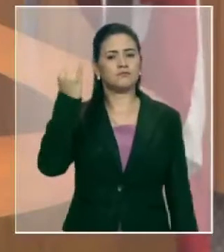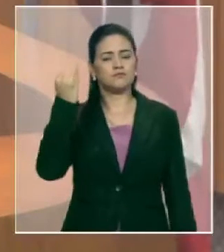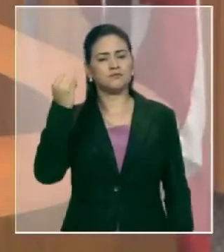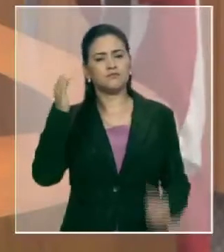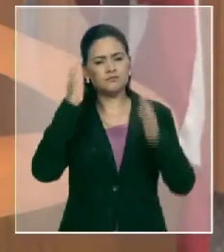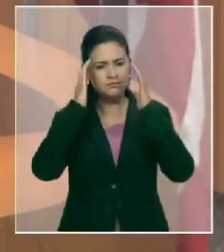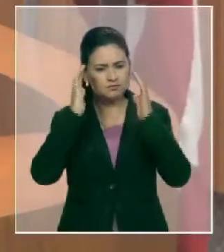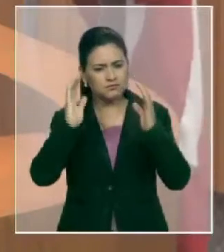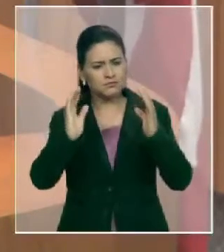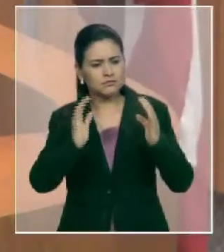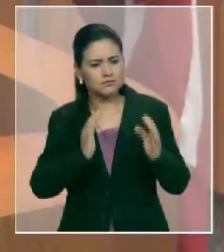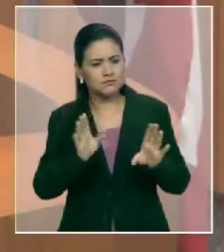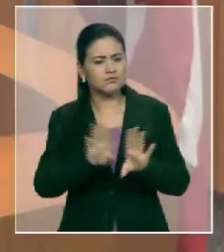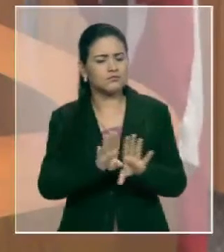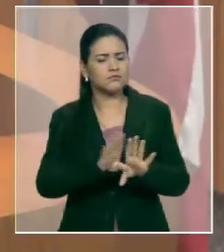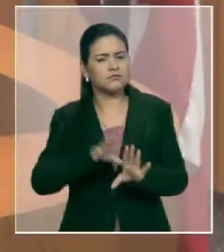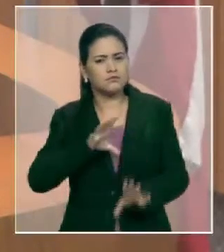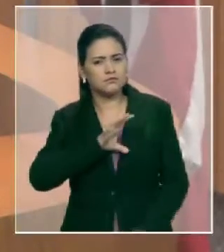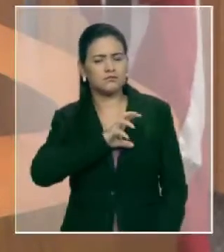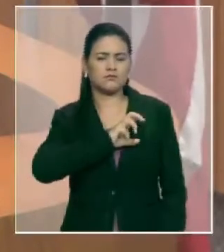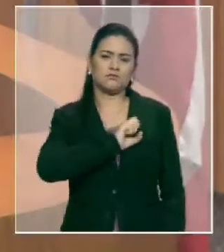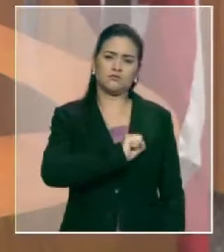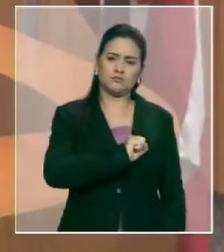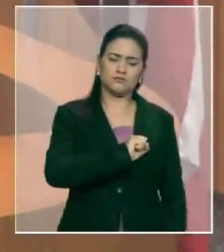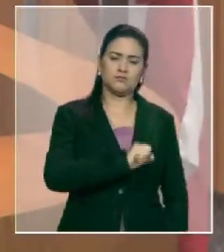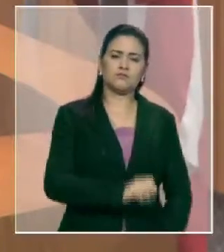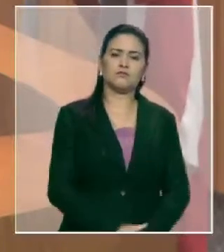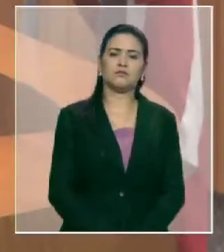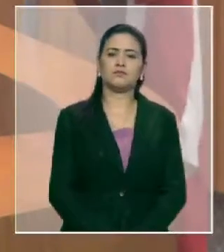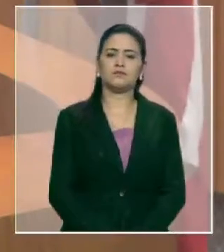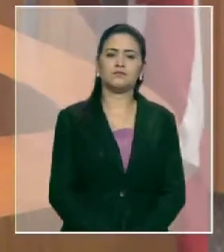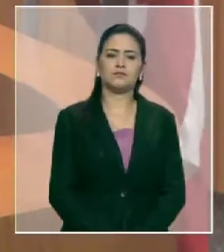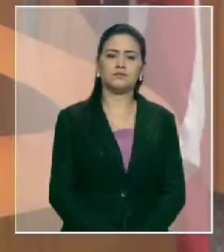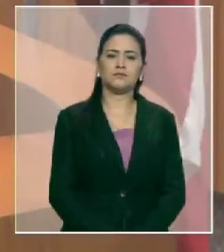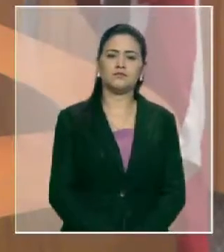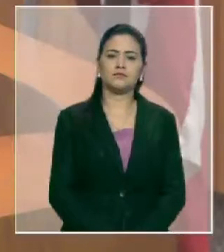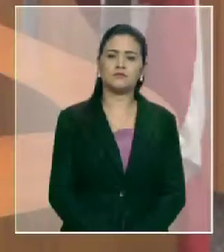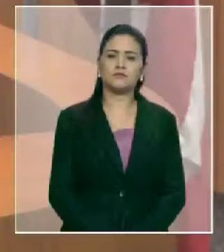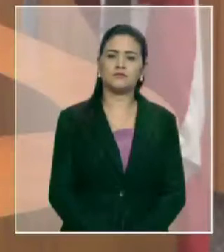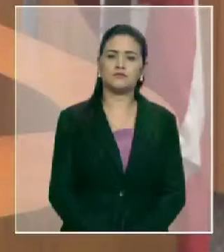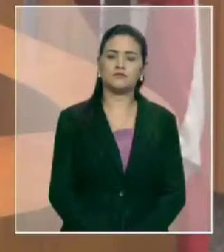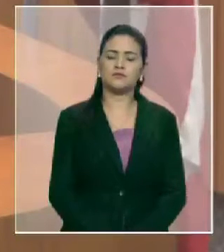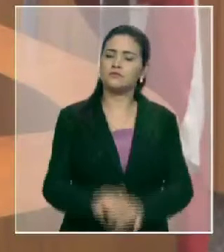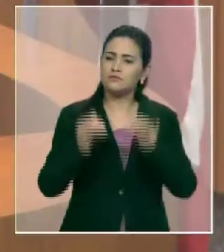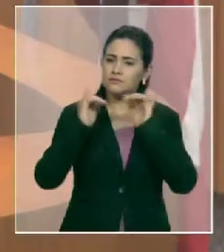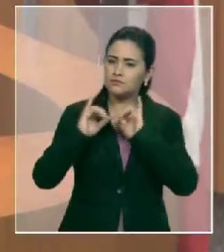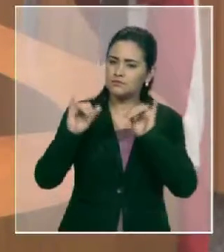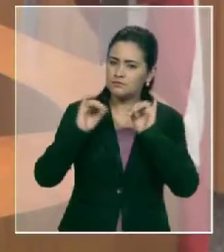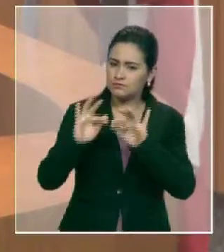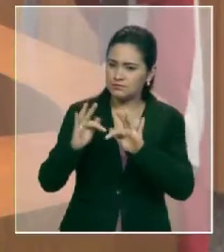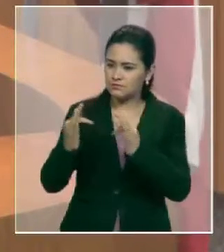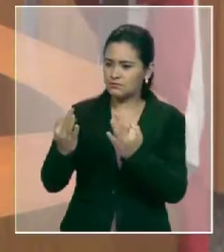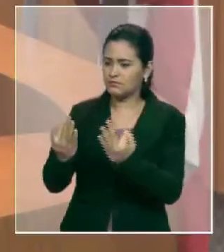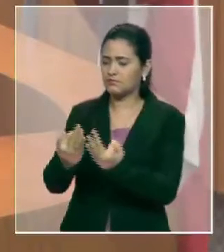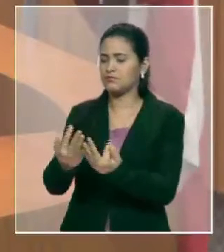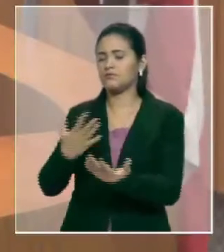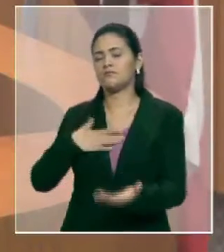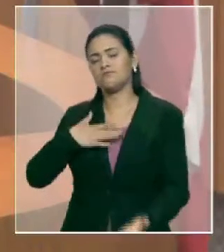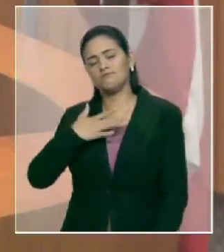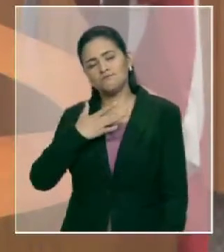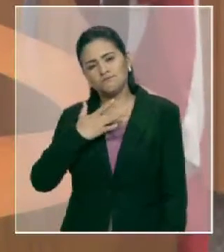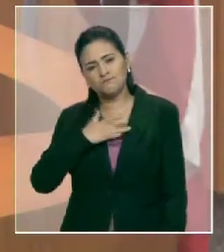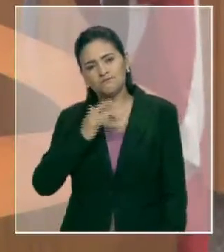nosso município de Timon. Aos familiares, eu deixo aqui a minha solidariedade, eu deixo